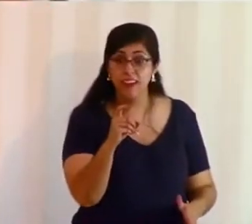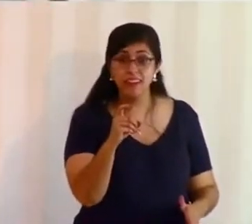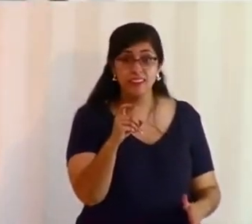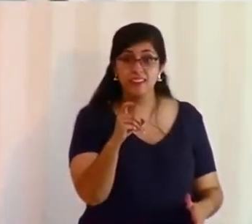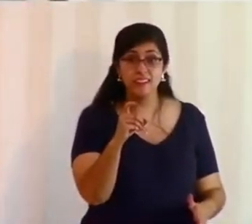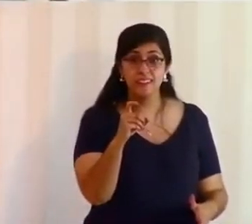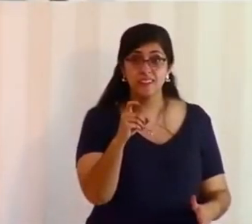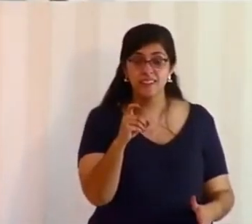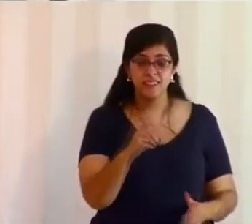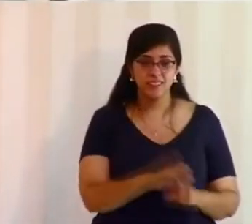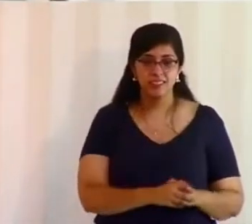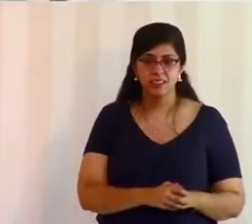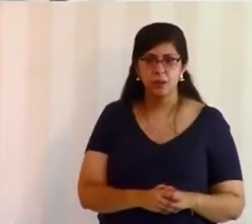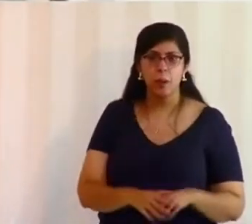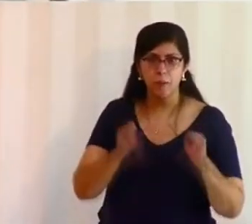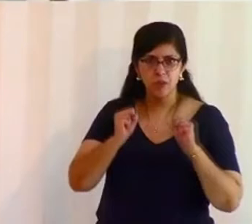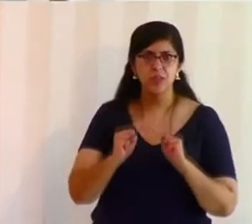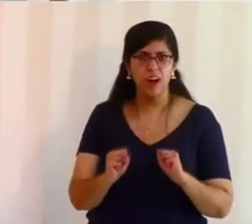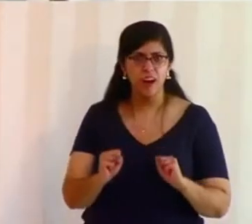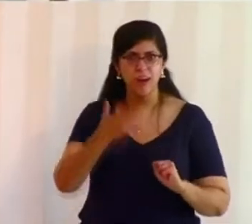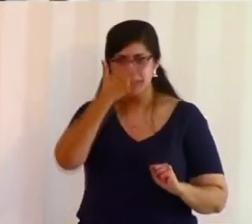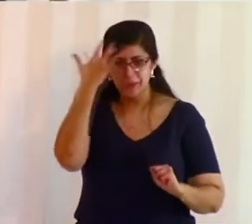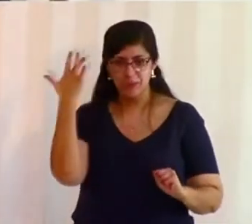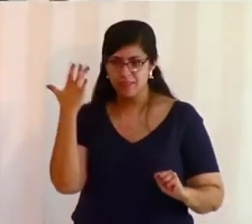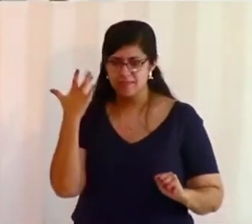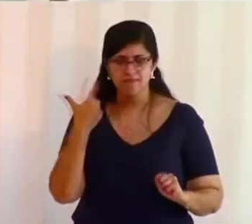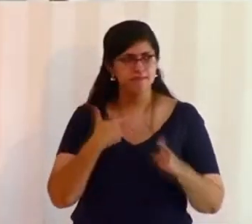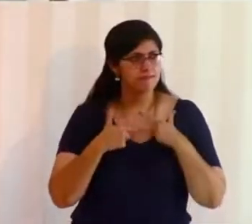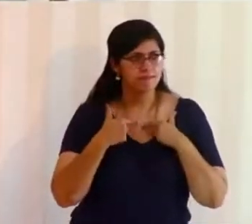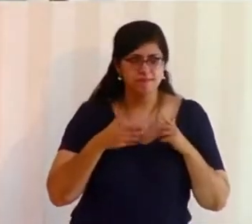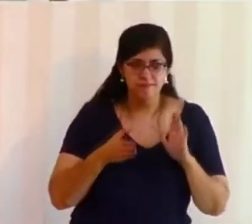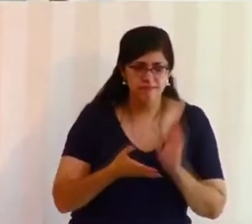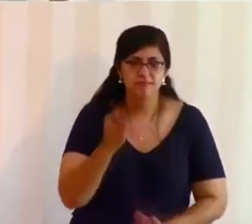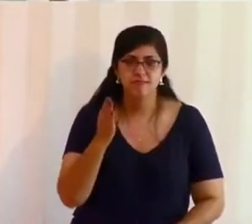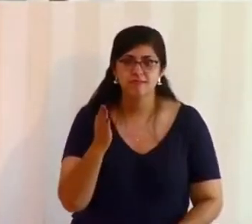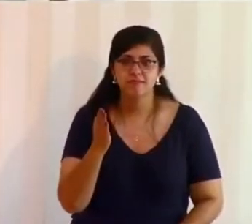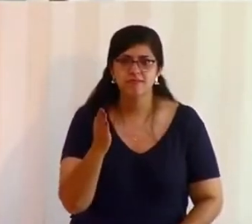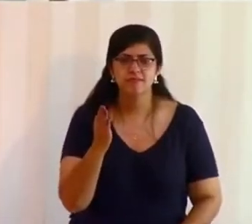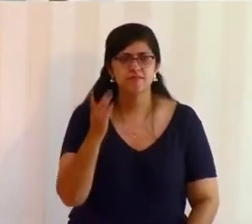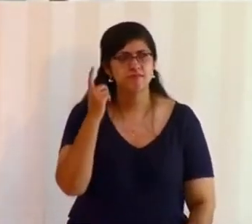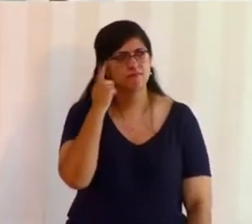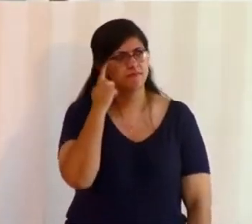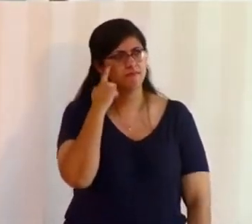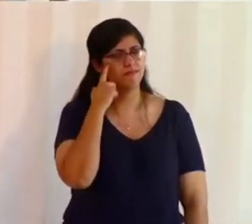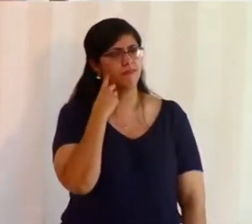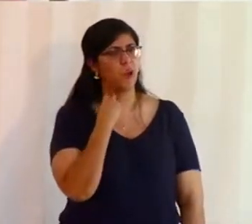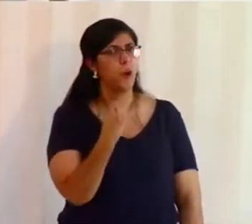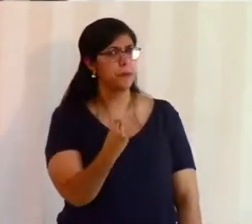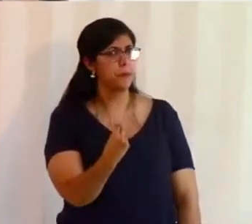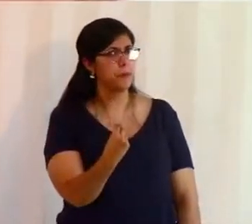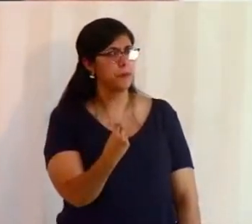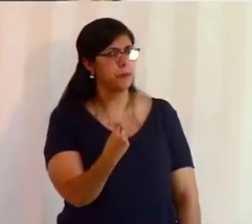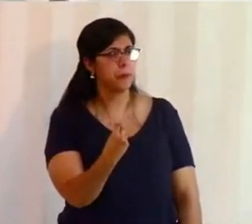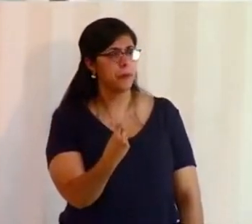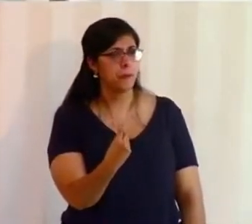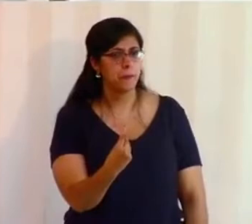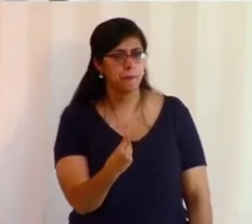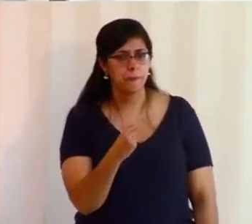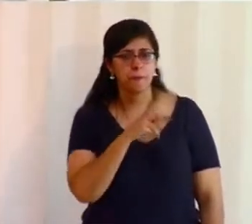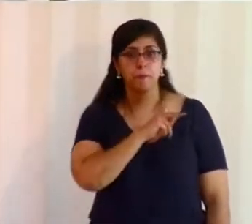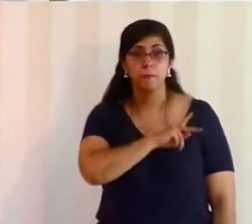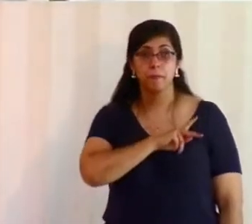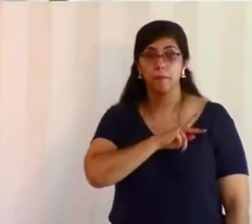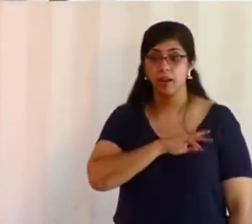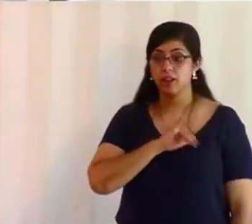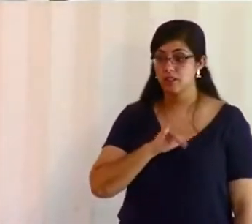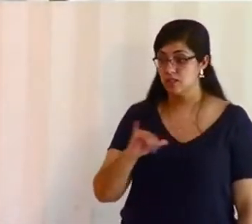aí, gente, vamos embora, perna para quem tem. Ninguém arredou o pé da cadeia. Aí, meus irmãos, nós não estávamos lá para ver a cena. Se Paulo disse: para aí,